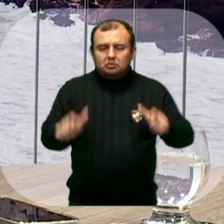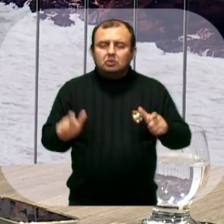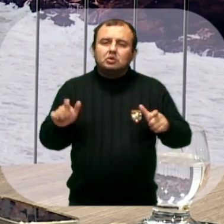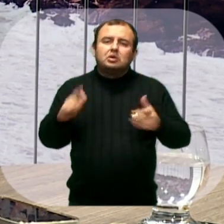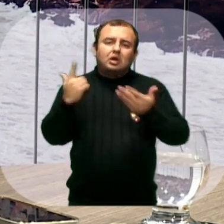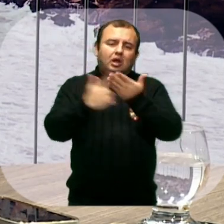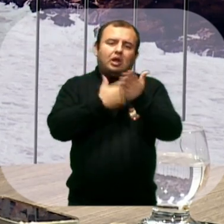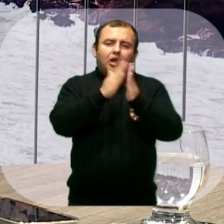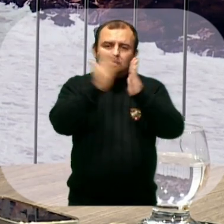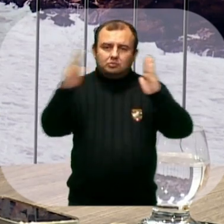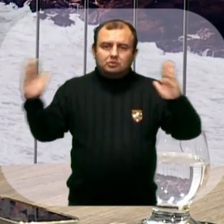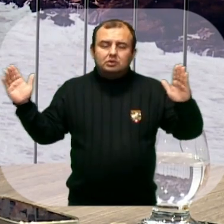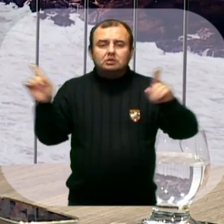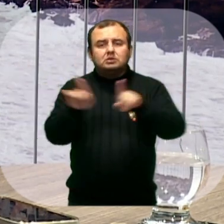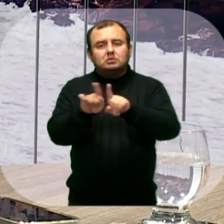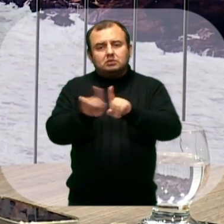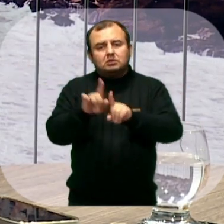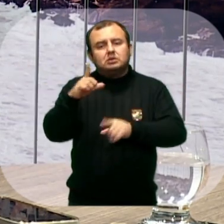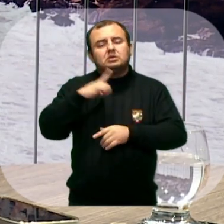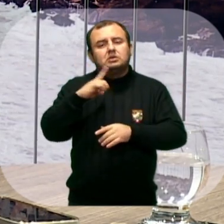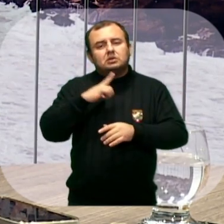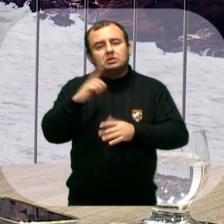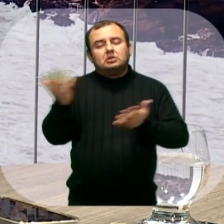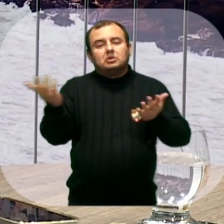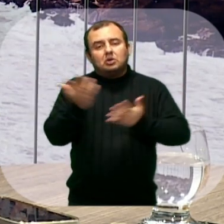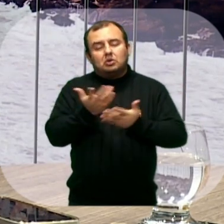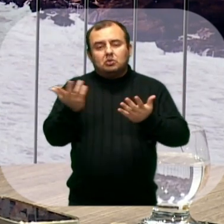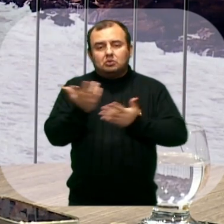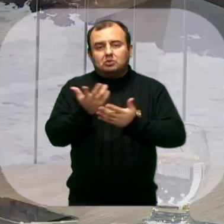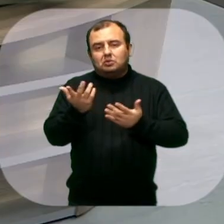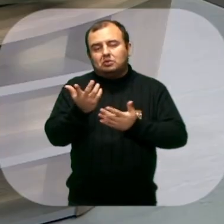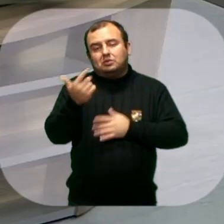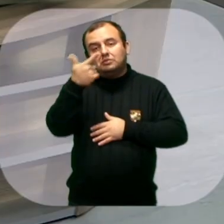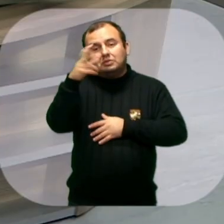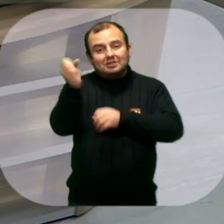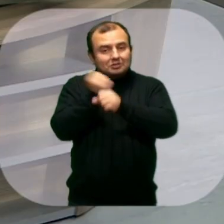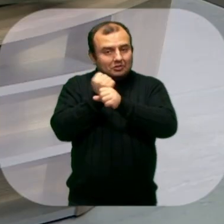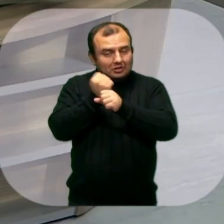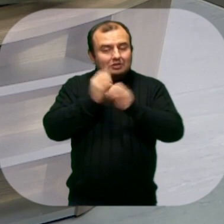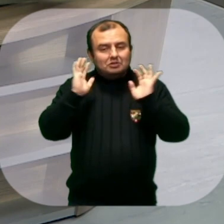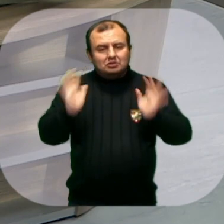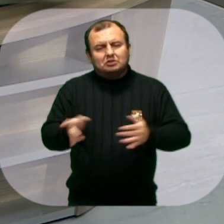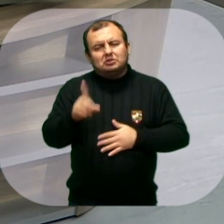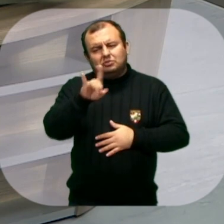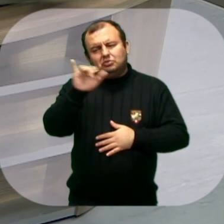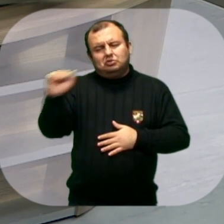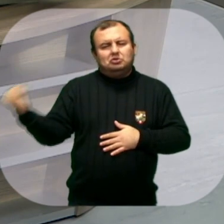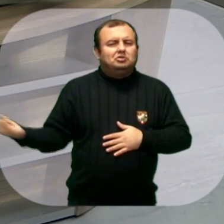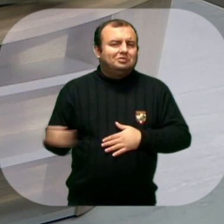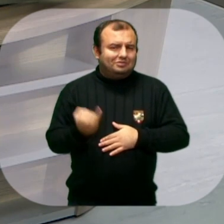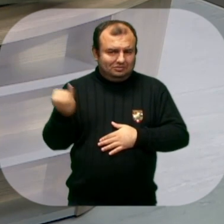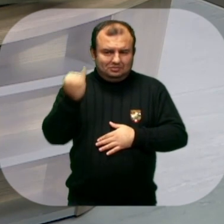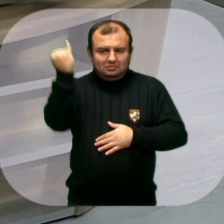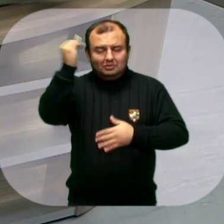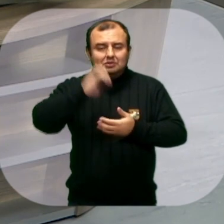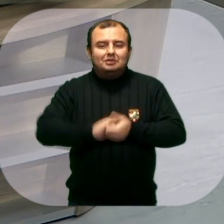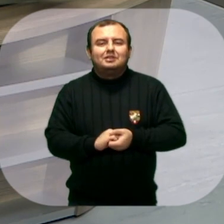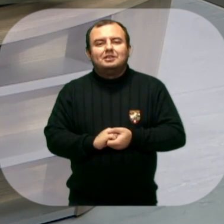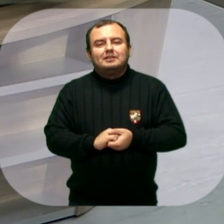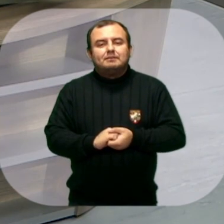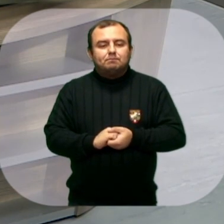a nossa biblioteca e que está fazendo bodas de prata. É uma data importante. É uma data bem